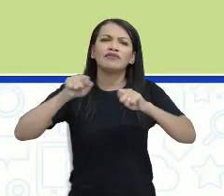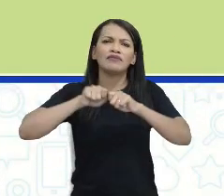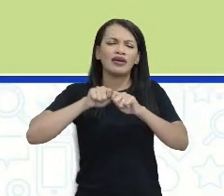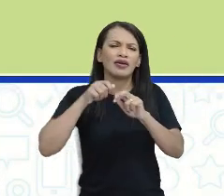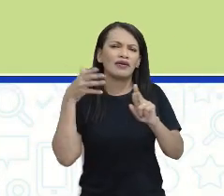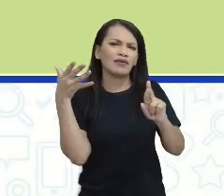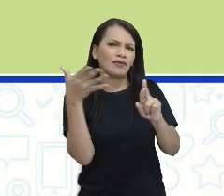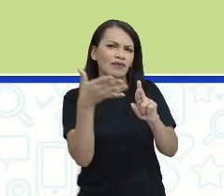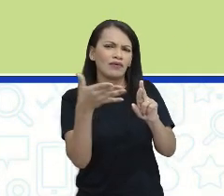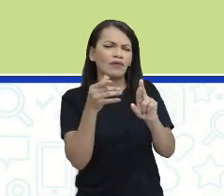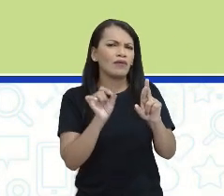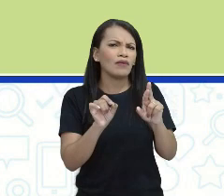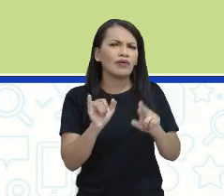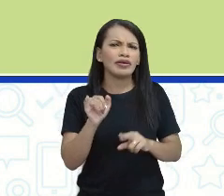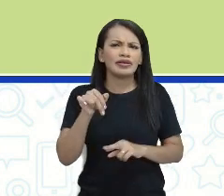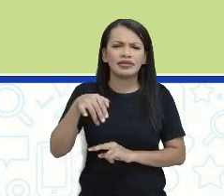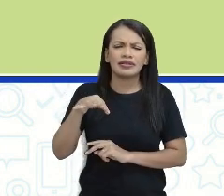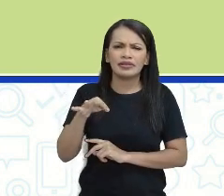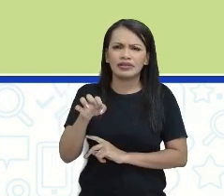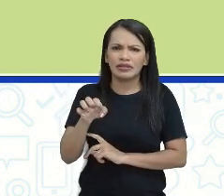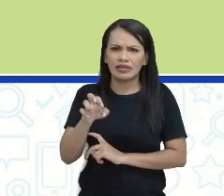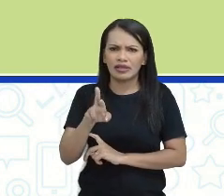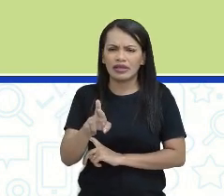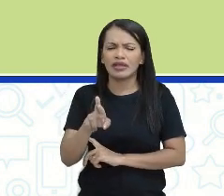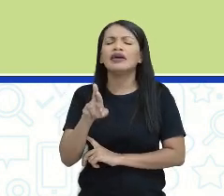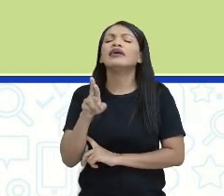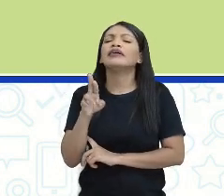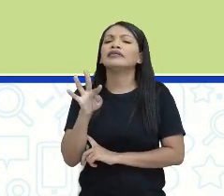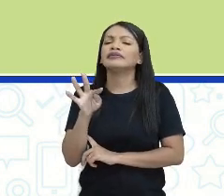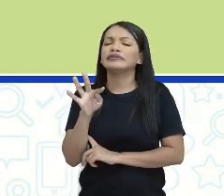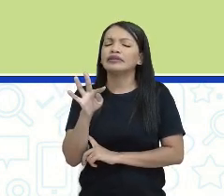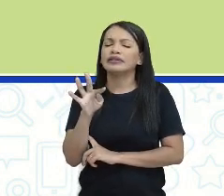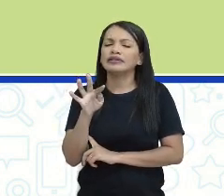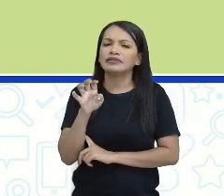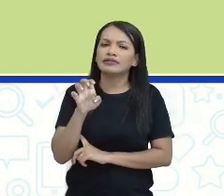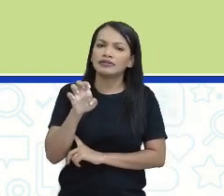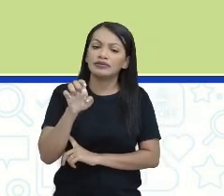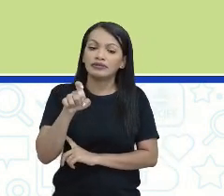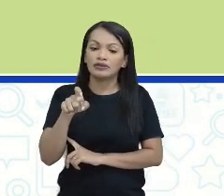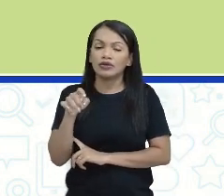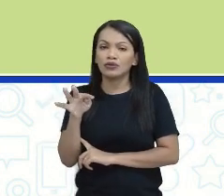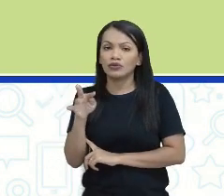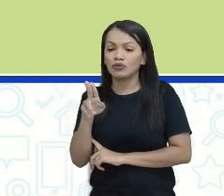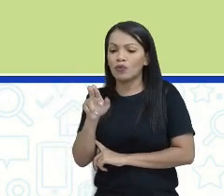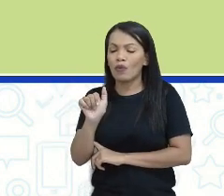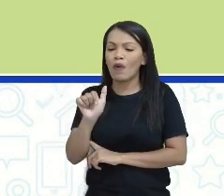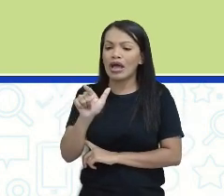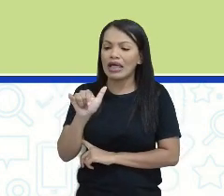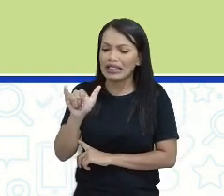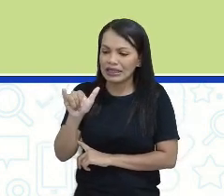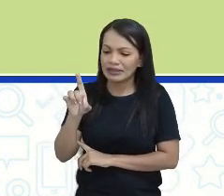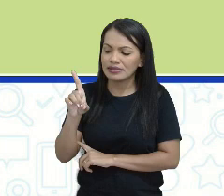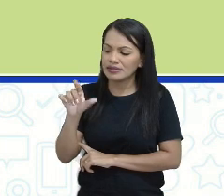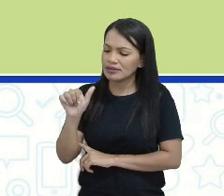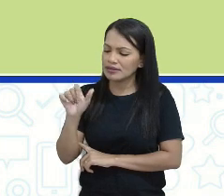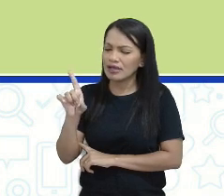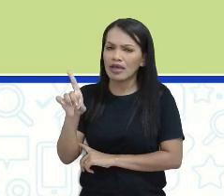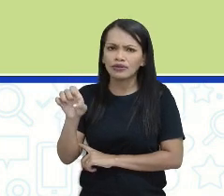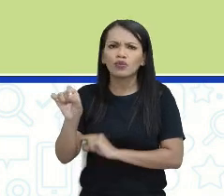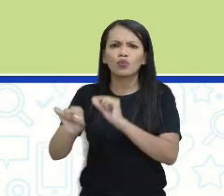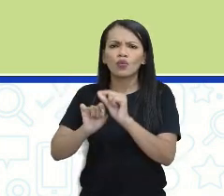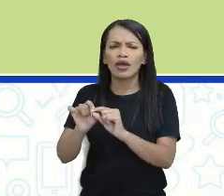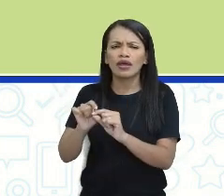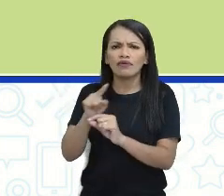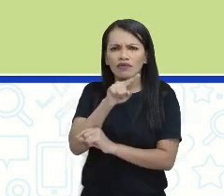uma intertextualidade com a cena da dama e o vagabundo. Mas observem que de um jeito que jocoso, com